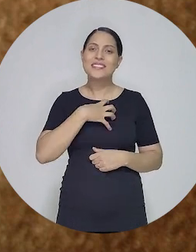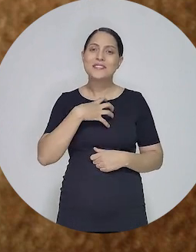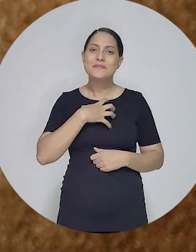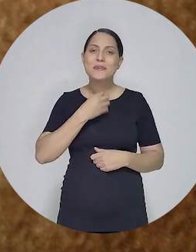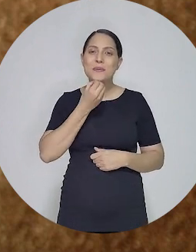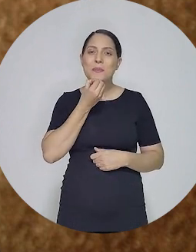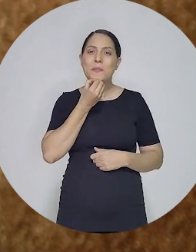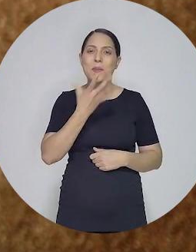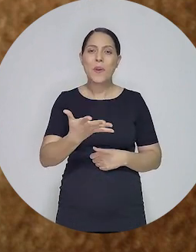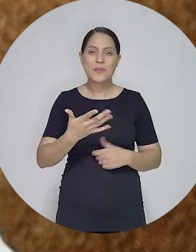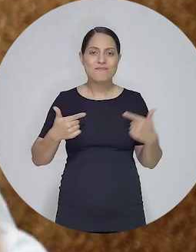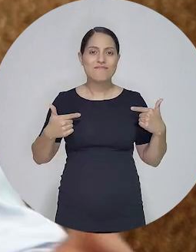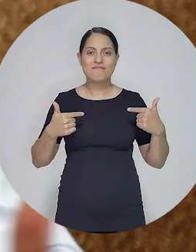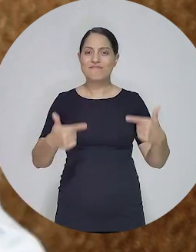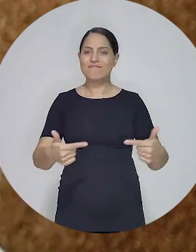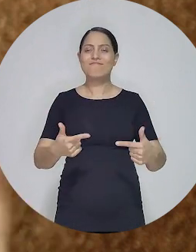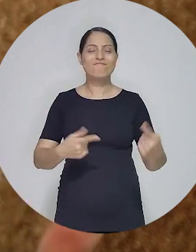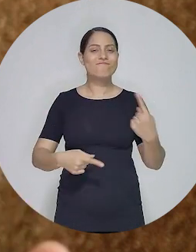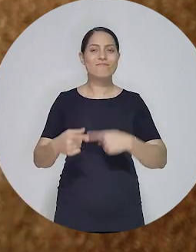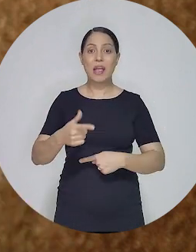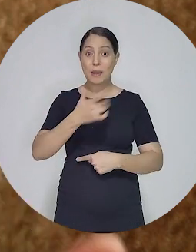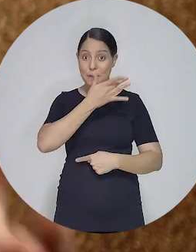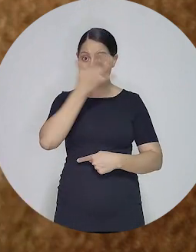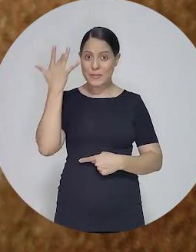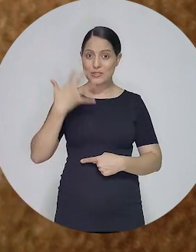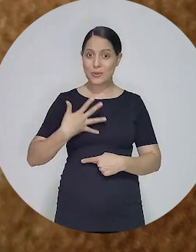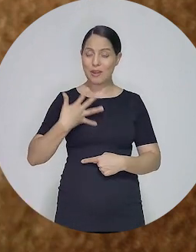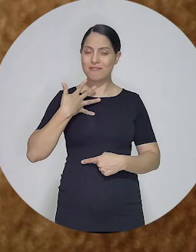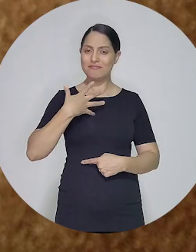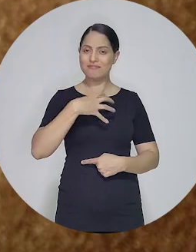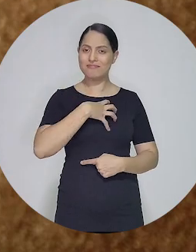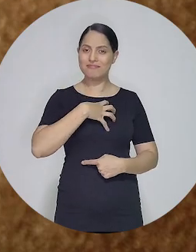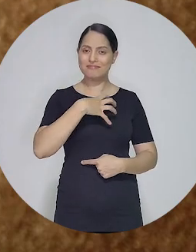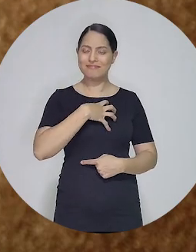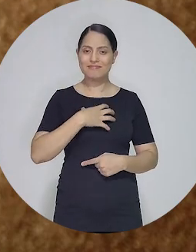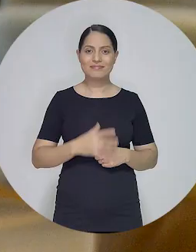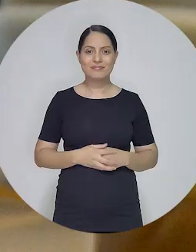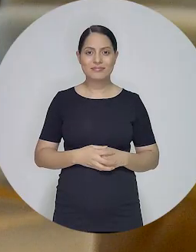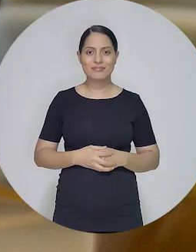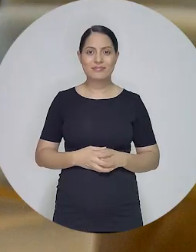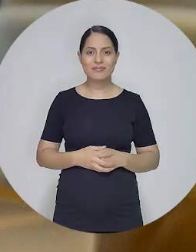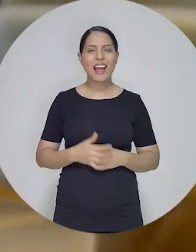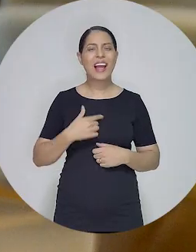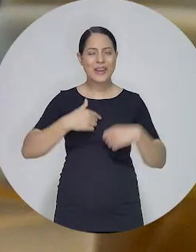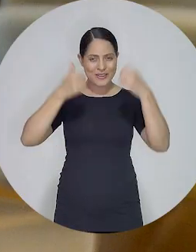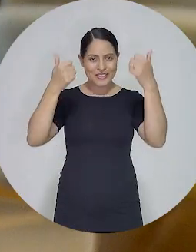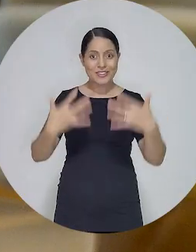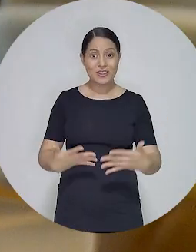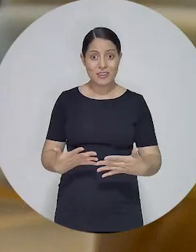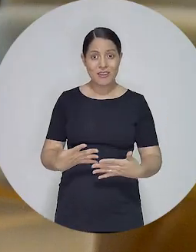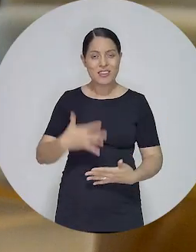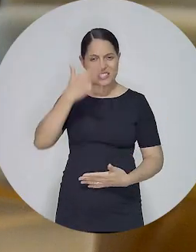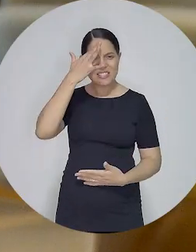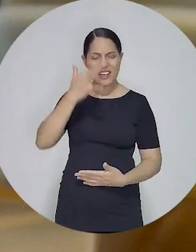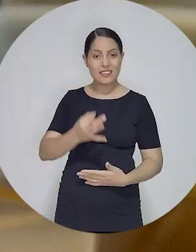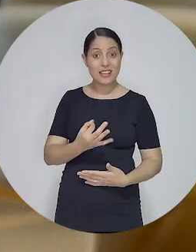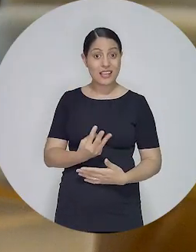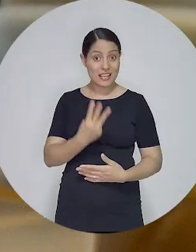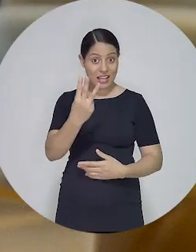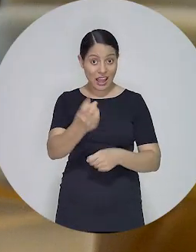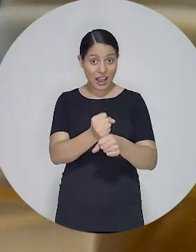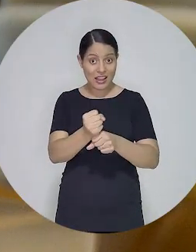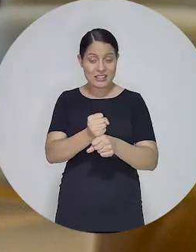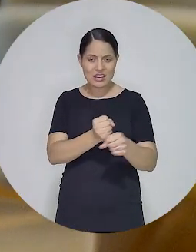de sentimentos bons, de realizações, e as pessoas vão se orgulhar dele. Eu diria para ele que eu tenho certeza que serão